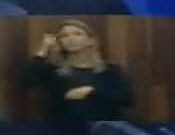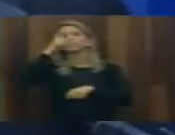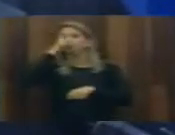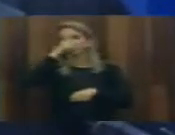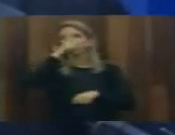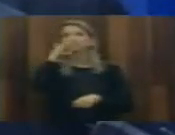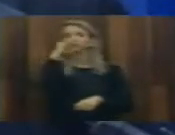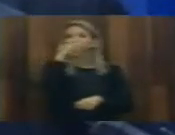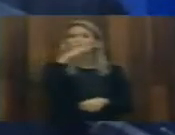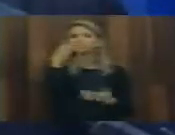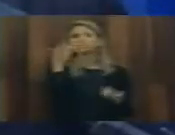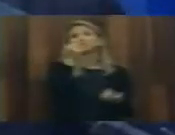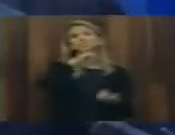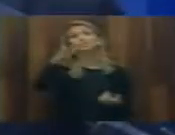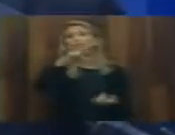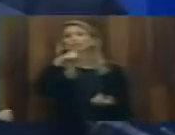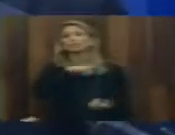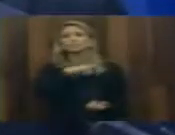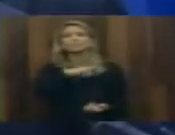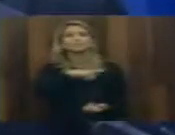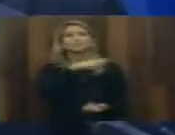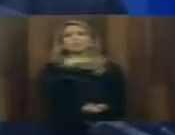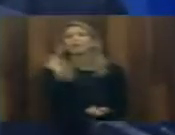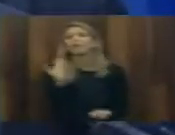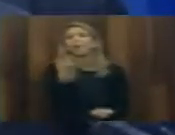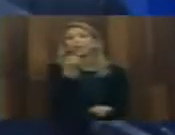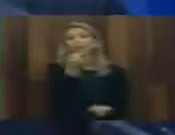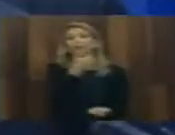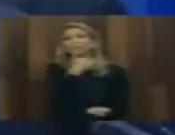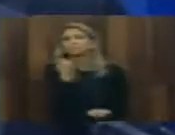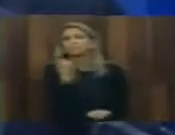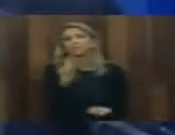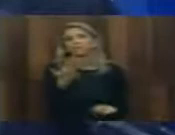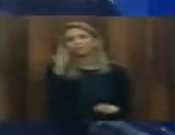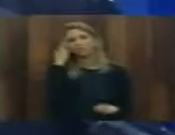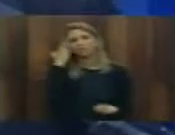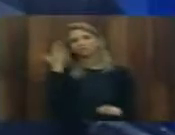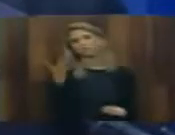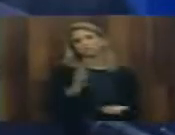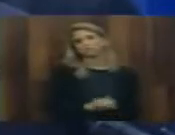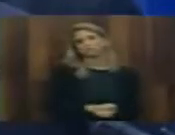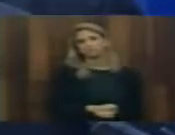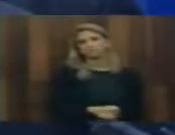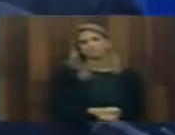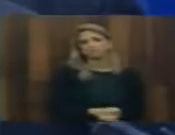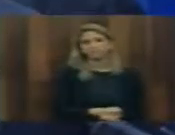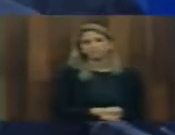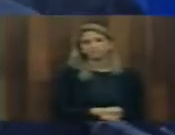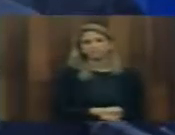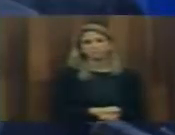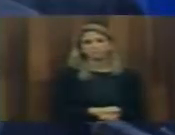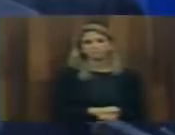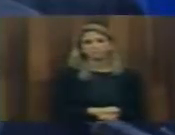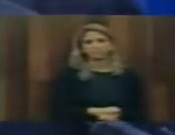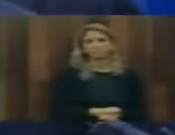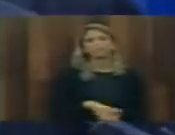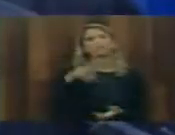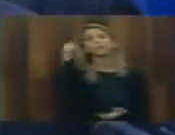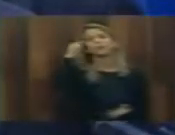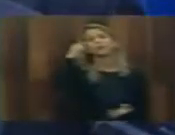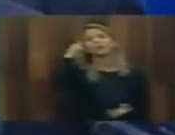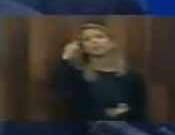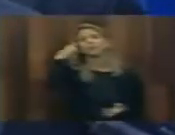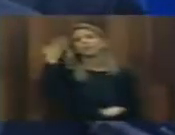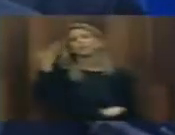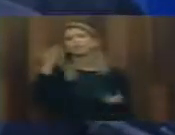Espera um pouquinho. Tem minha casa, minha vida, com 6 mil pessoas aqui. Pesou ainda mais. E lá passou sem nem